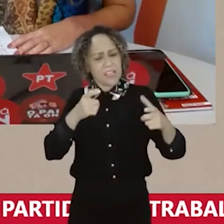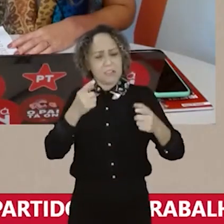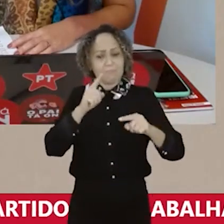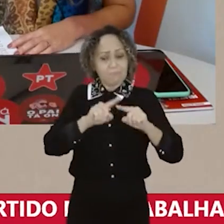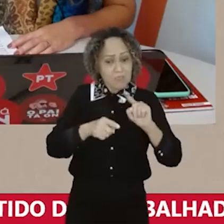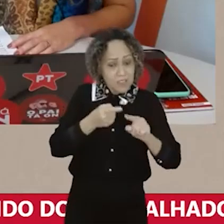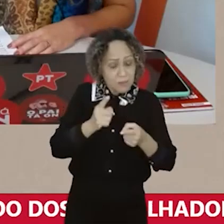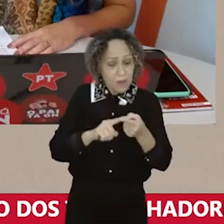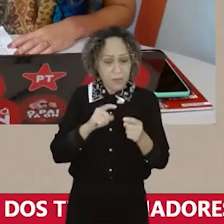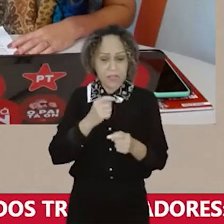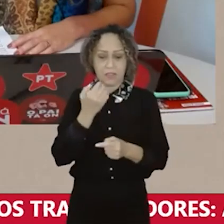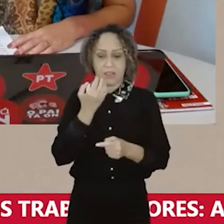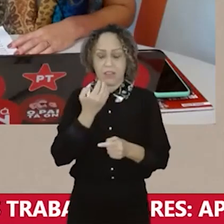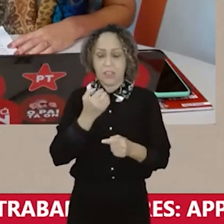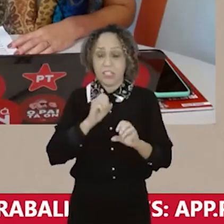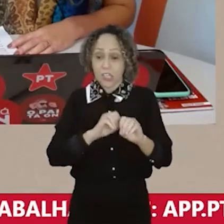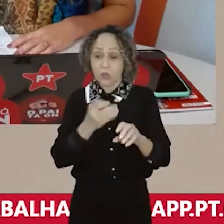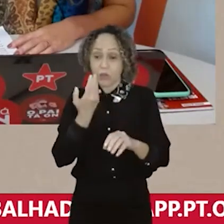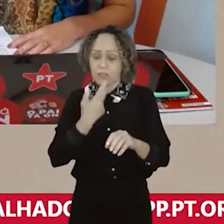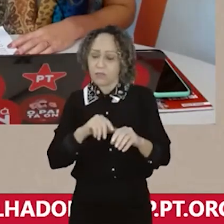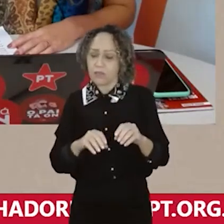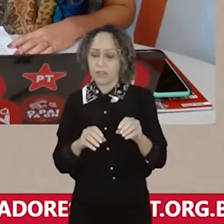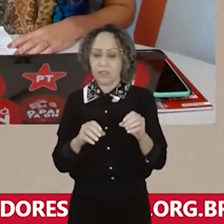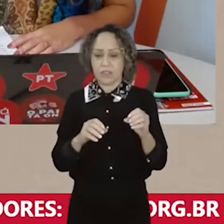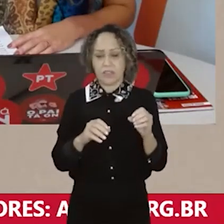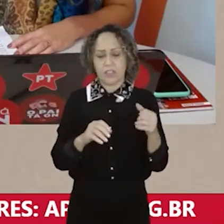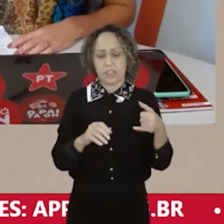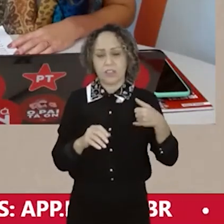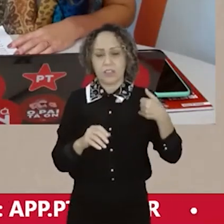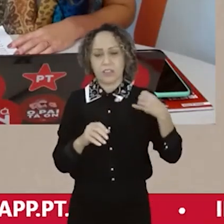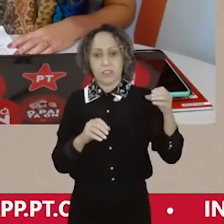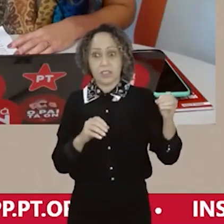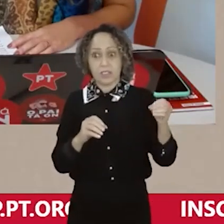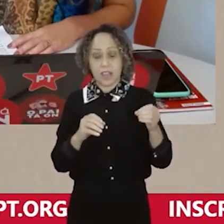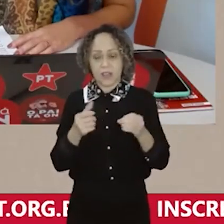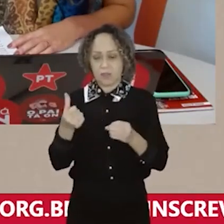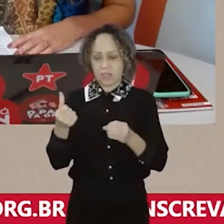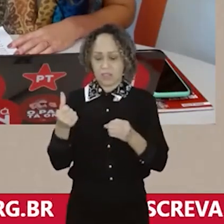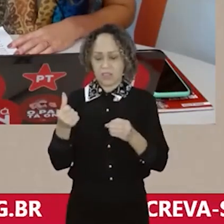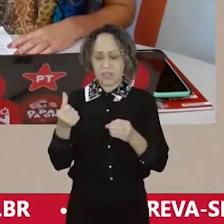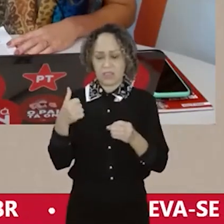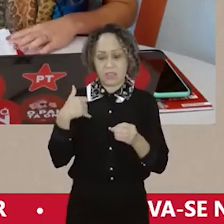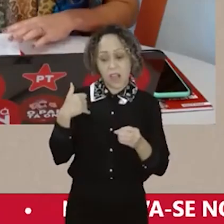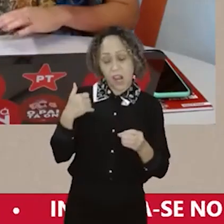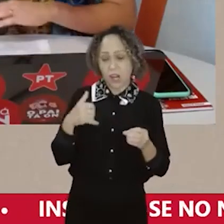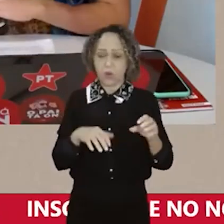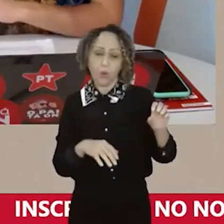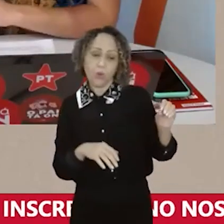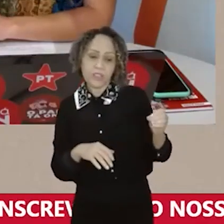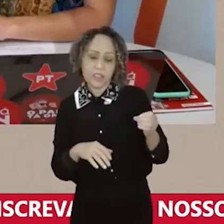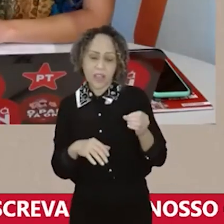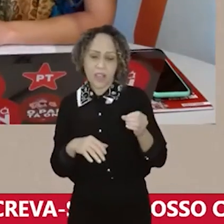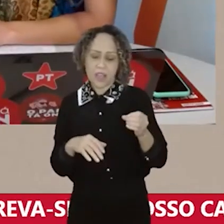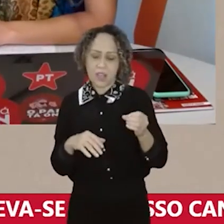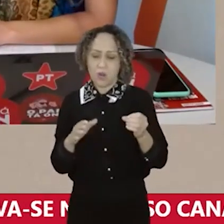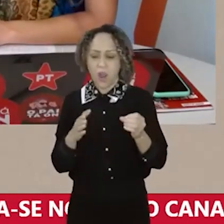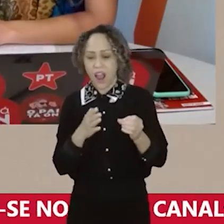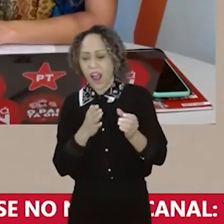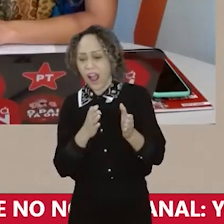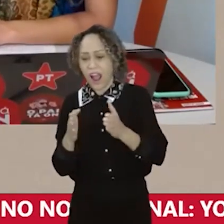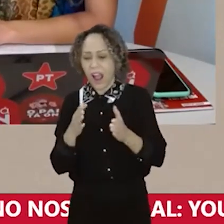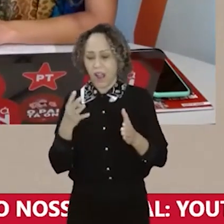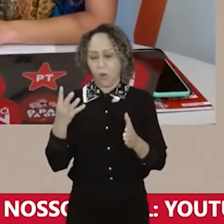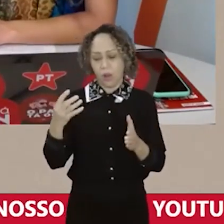crianças de 0 a 6 anos, né, e de 0 a 4, que era o maior déficit que existia no Brasil, ao garantir